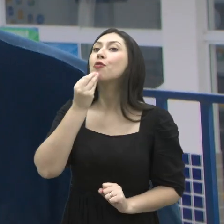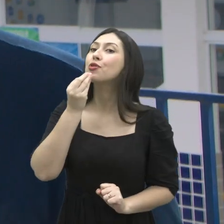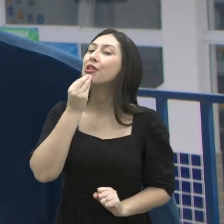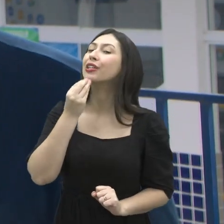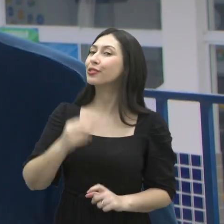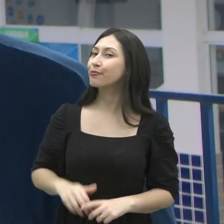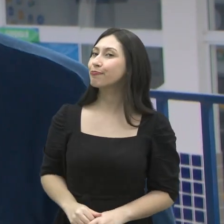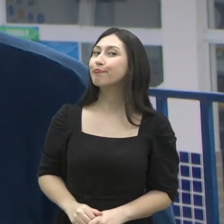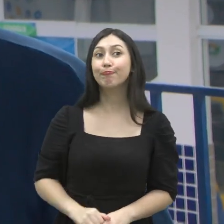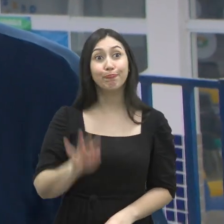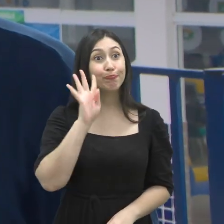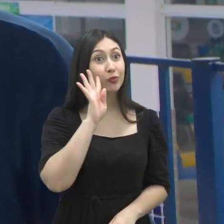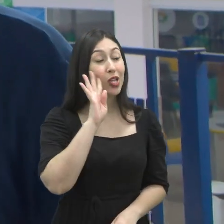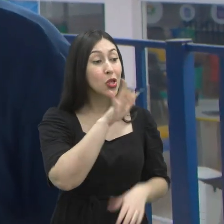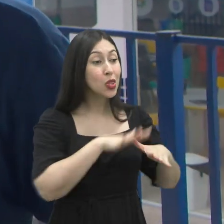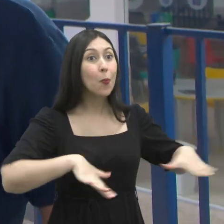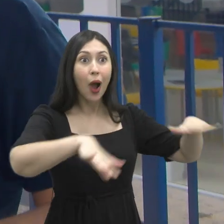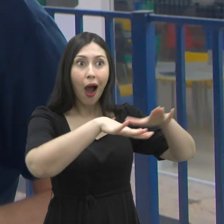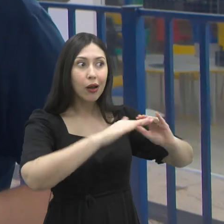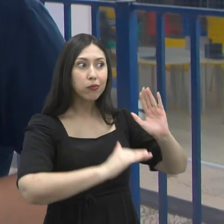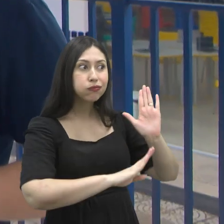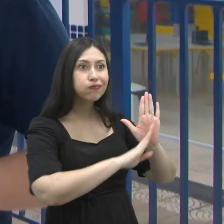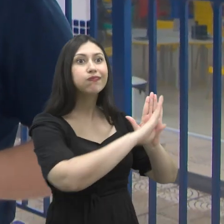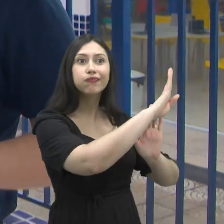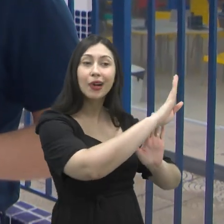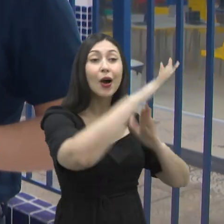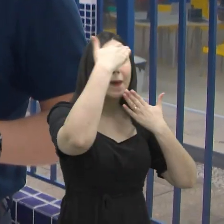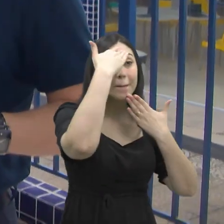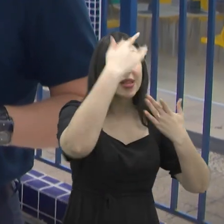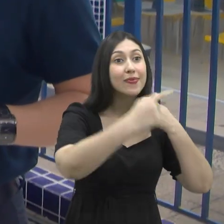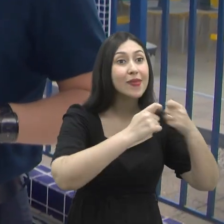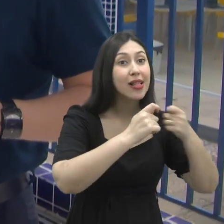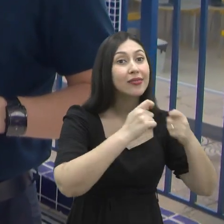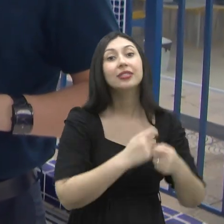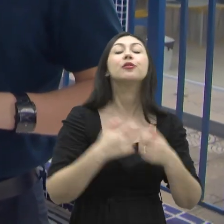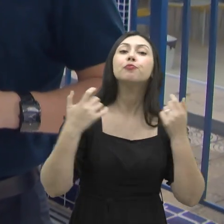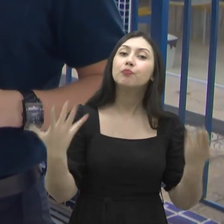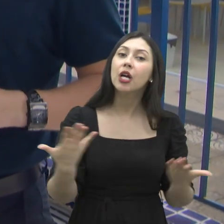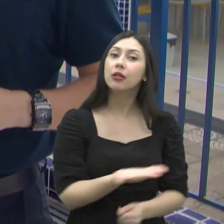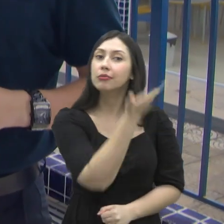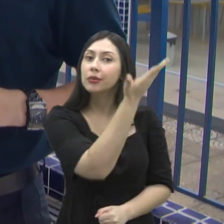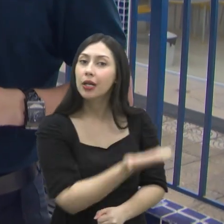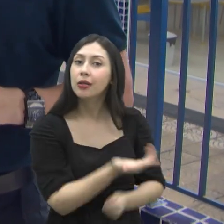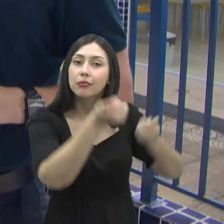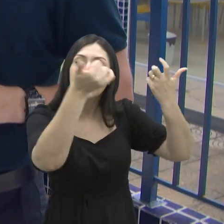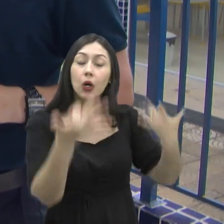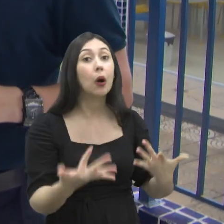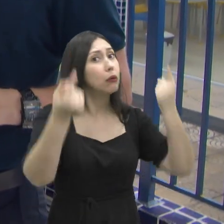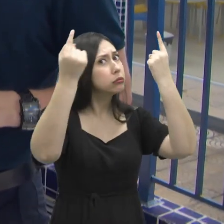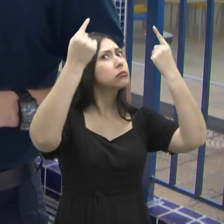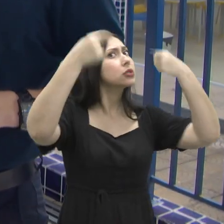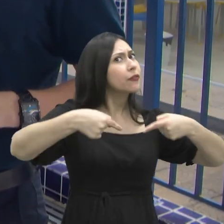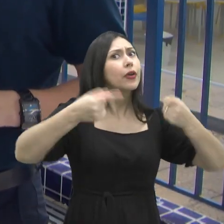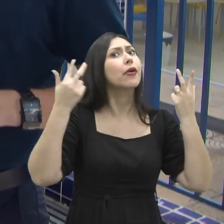entendeu? Que legal, uma área então que está aquecida, né, professor? Muito obrigado pela sua entrevista. Pessoal, como o professor falou, é um desafio, assim